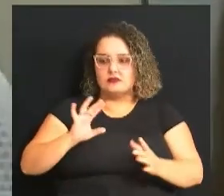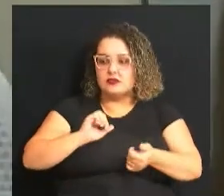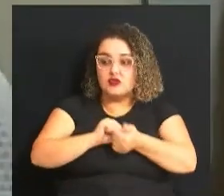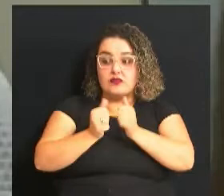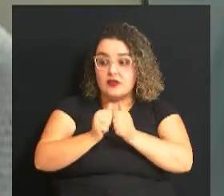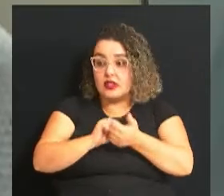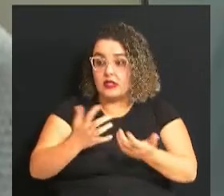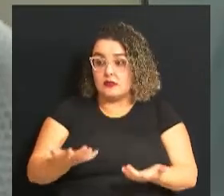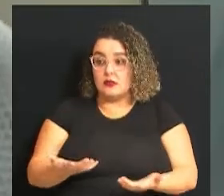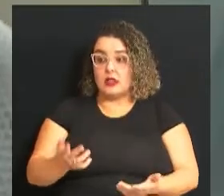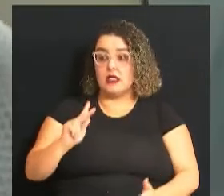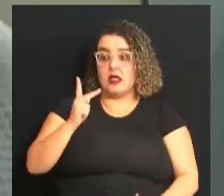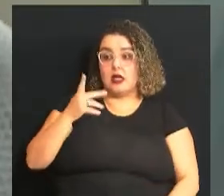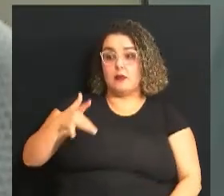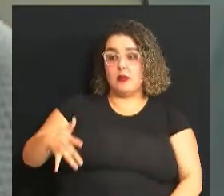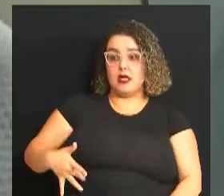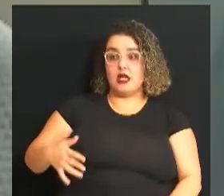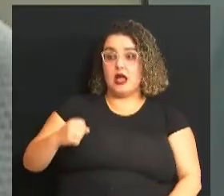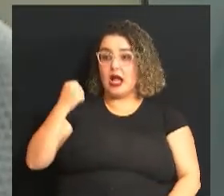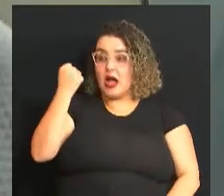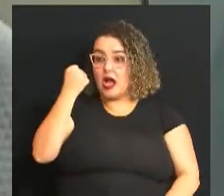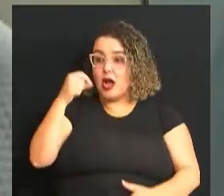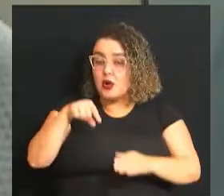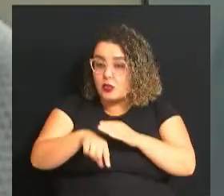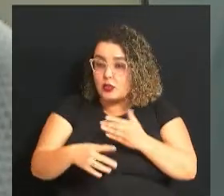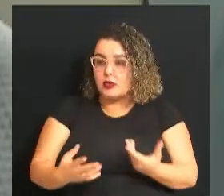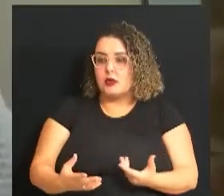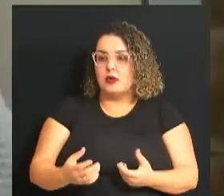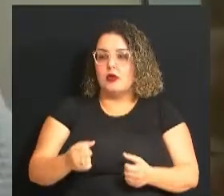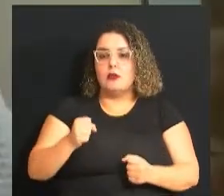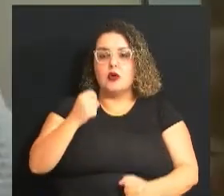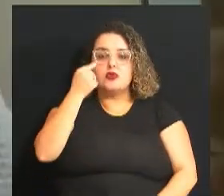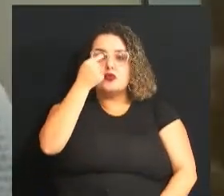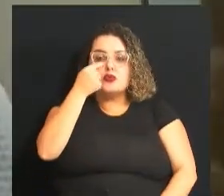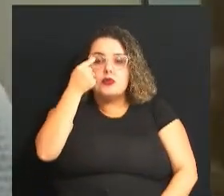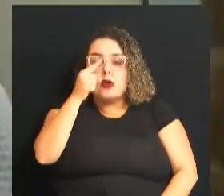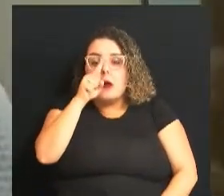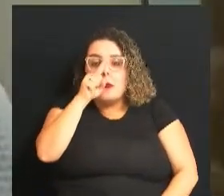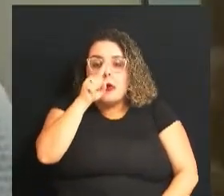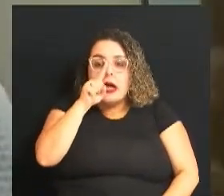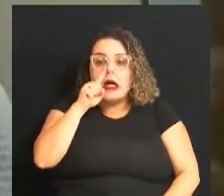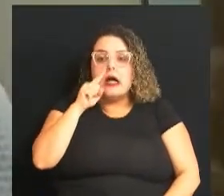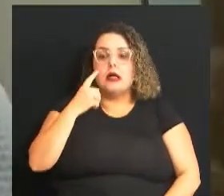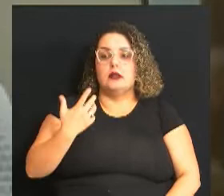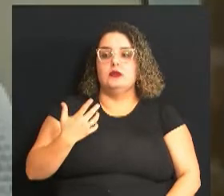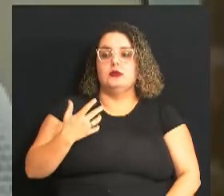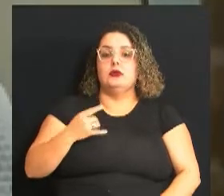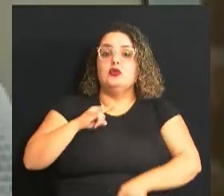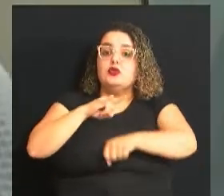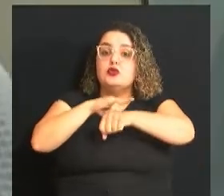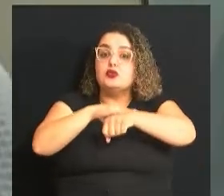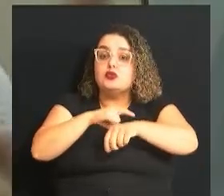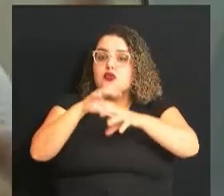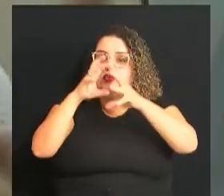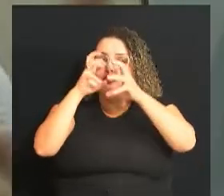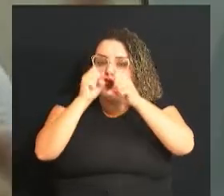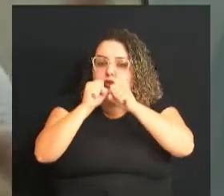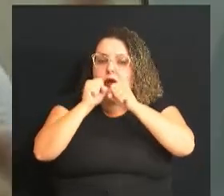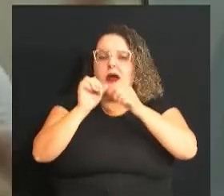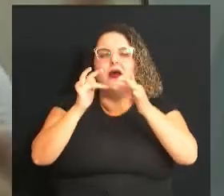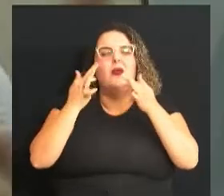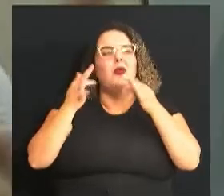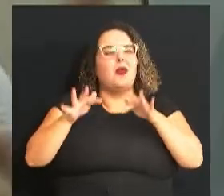hepatite aguda, ela pode trazer olhinho amarelo, a urina escurecida, dor